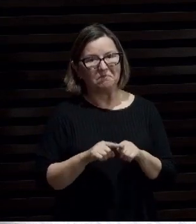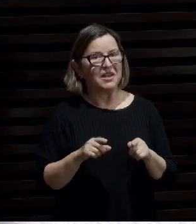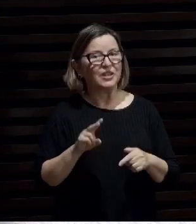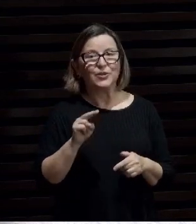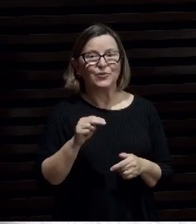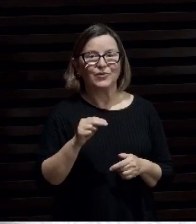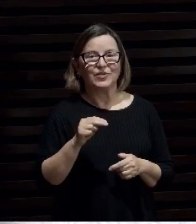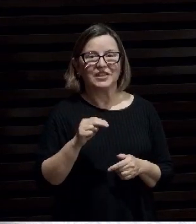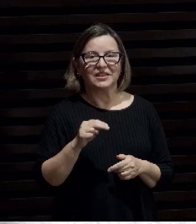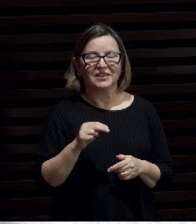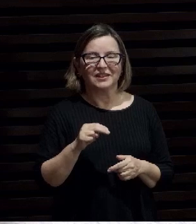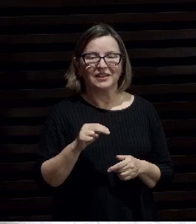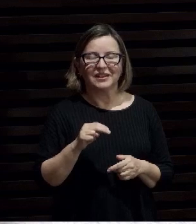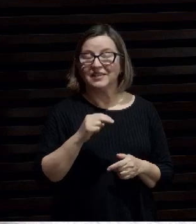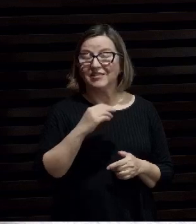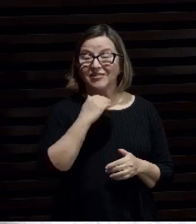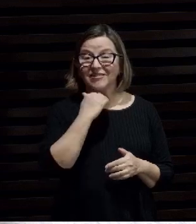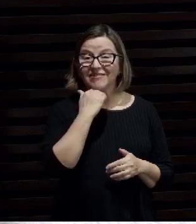sem cura.